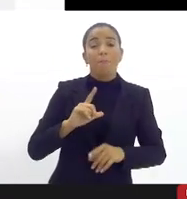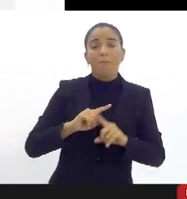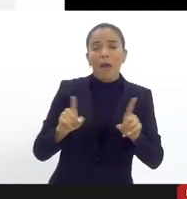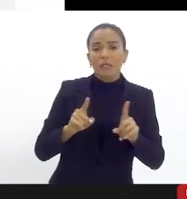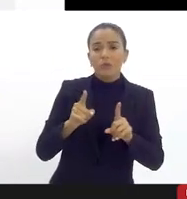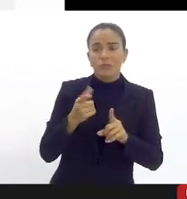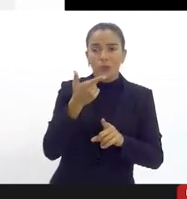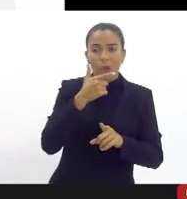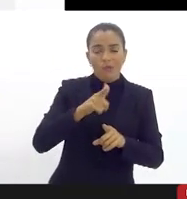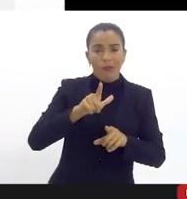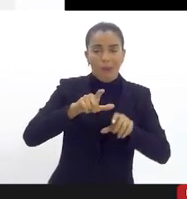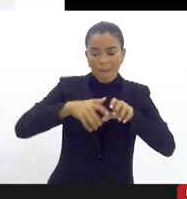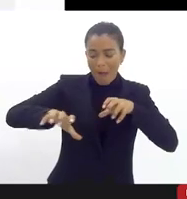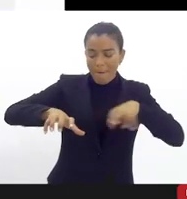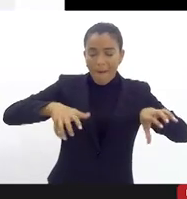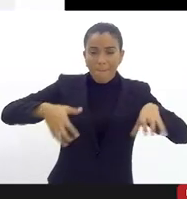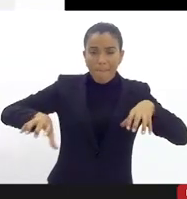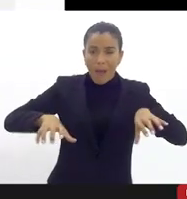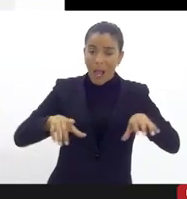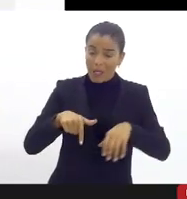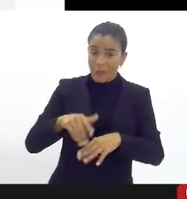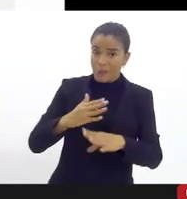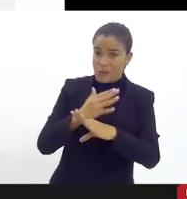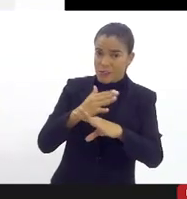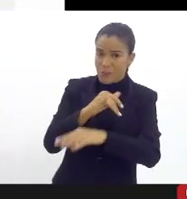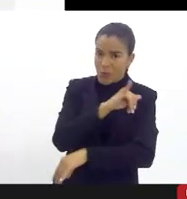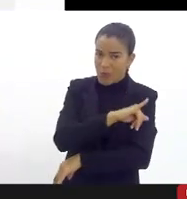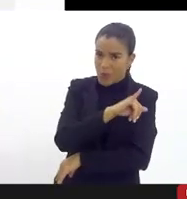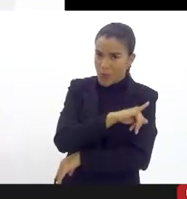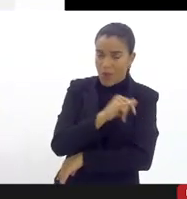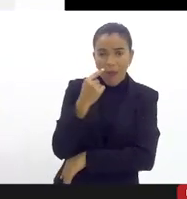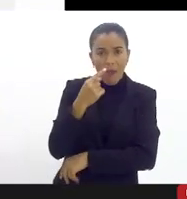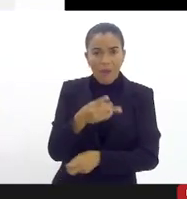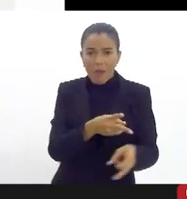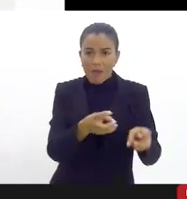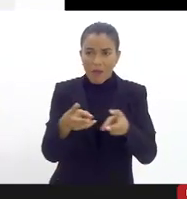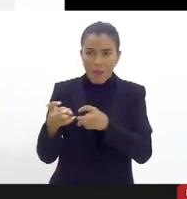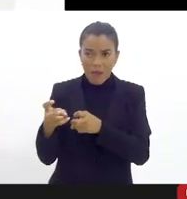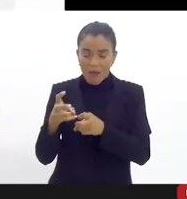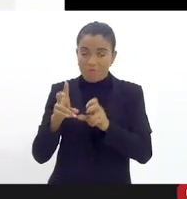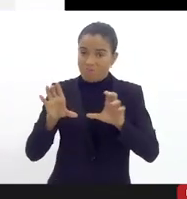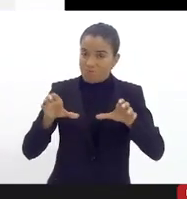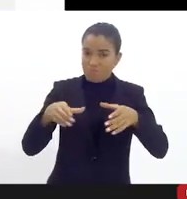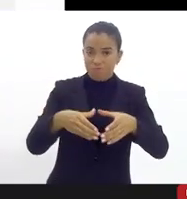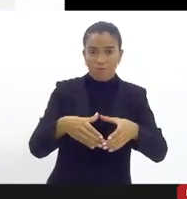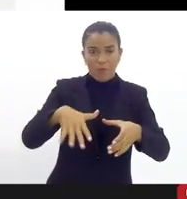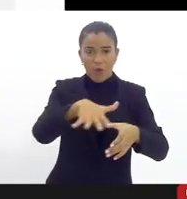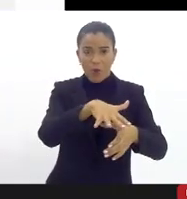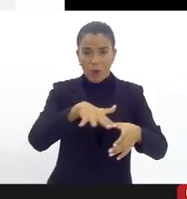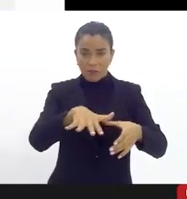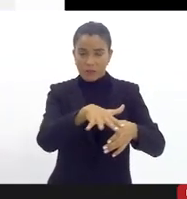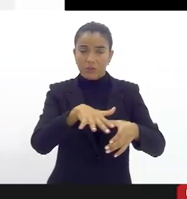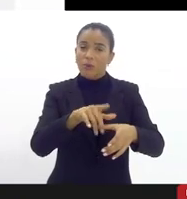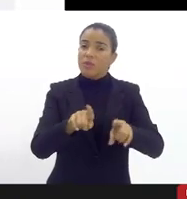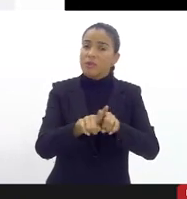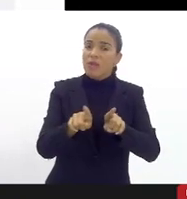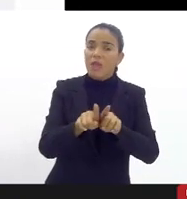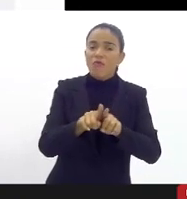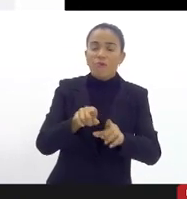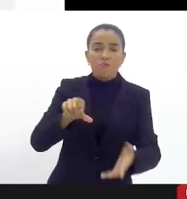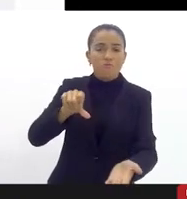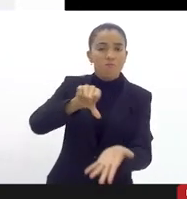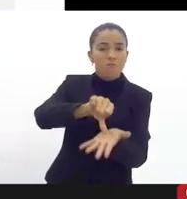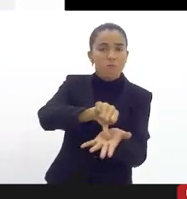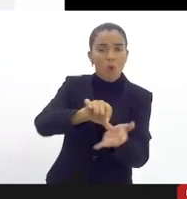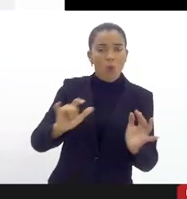desagrega por instituição aqui é município do Rio Aí a gente vê que a gente tem um grau de concentração e na verdade houve um processo de centralização